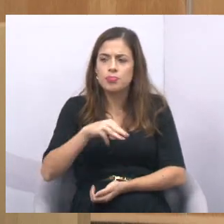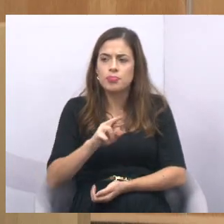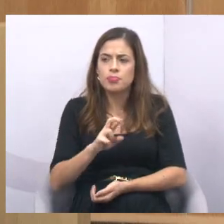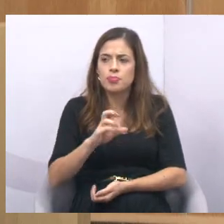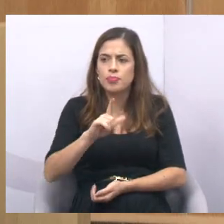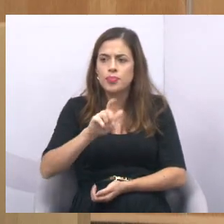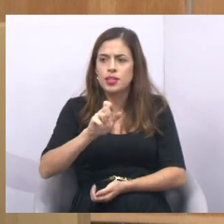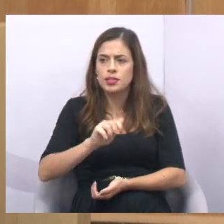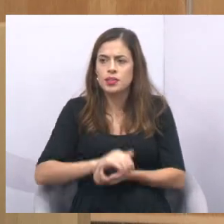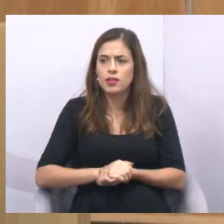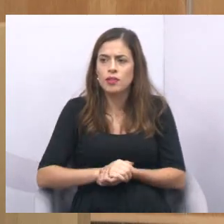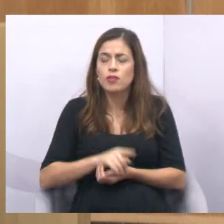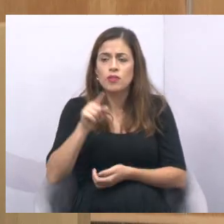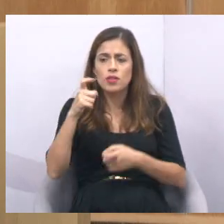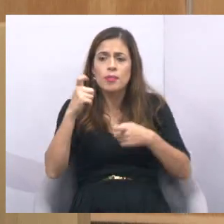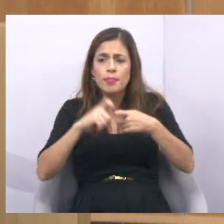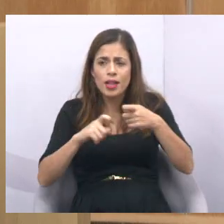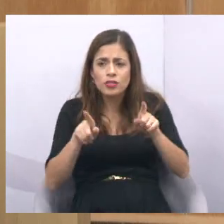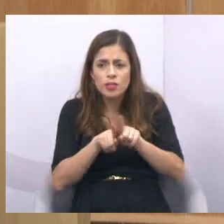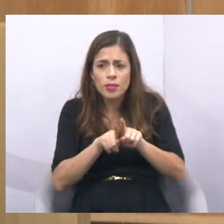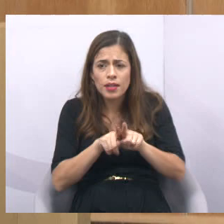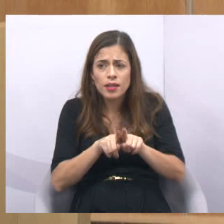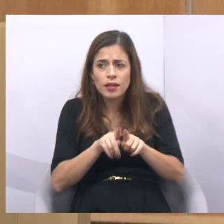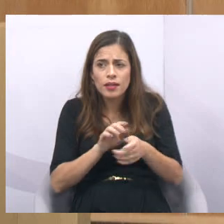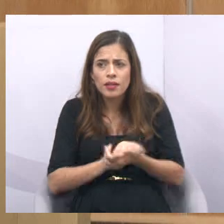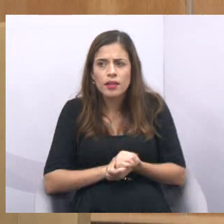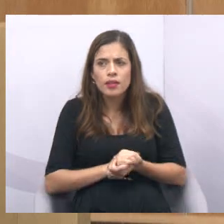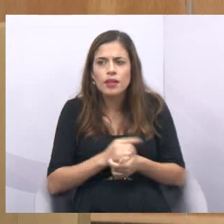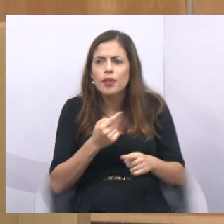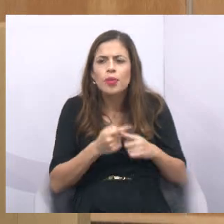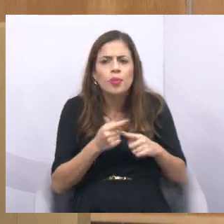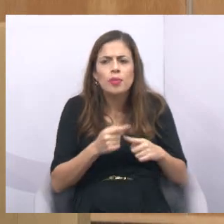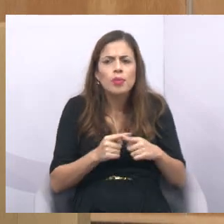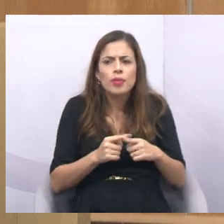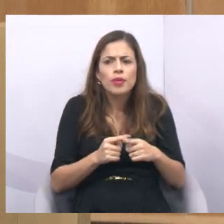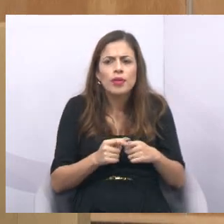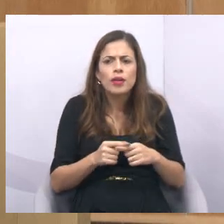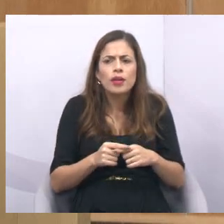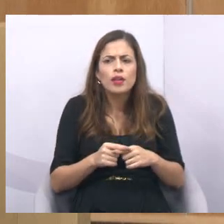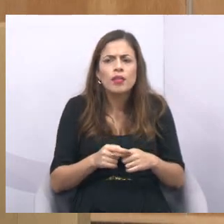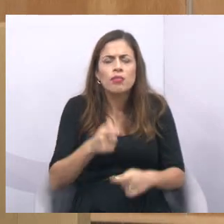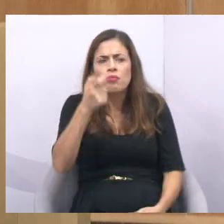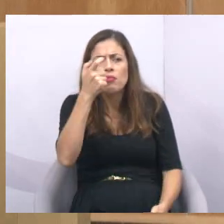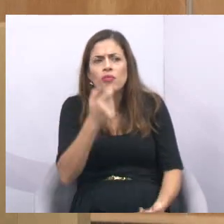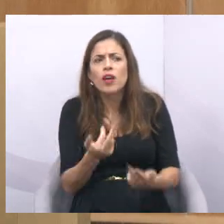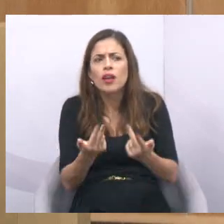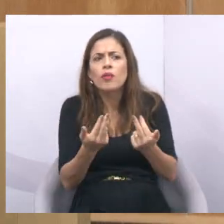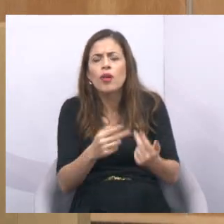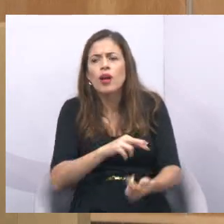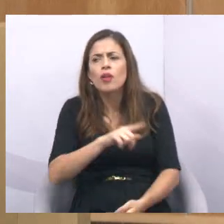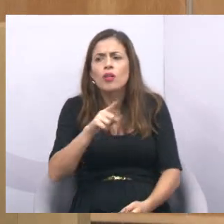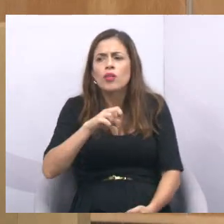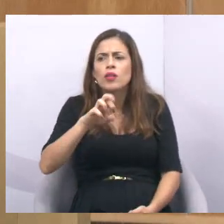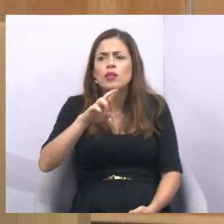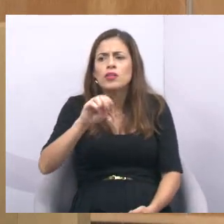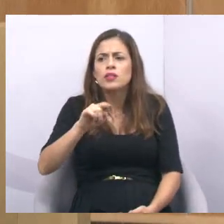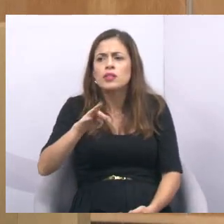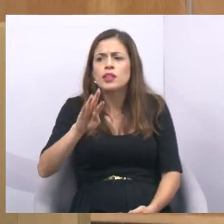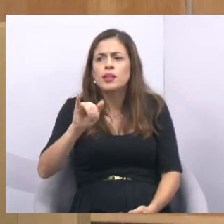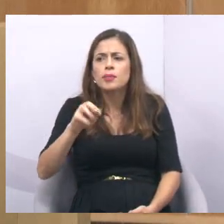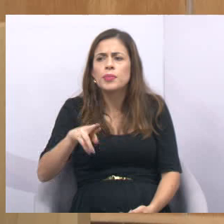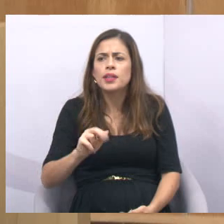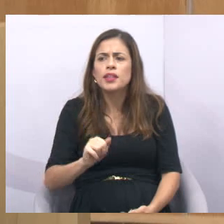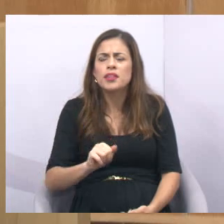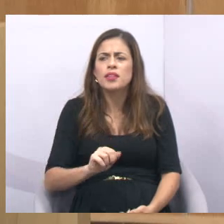é médico também, né? Sou. Por que você não foi um Zerbini, um Jatene, não